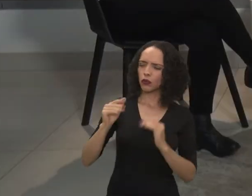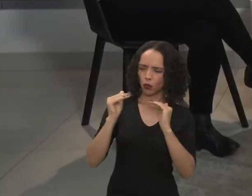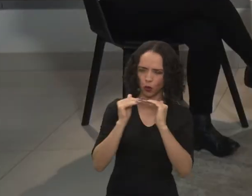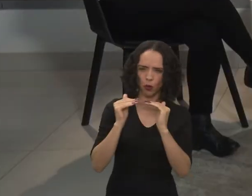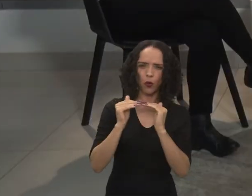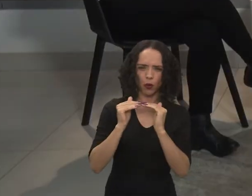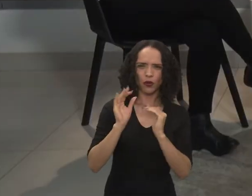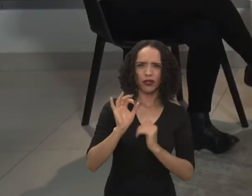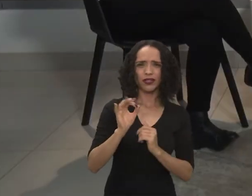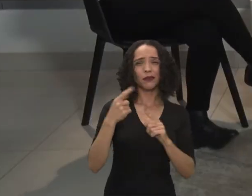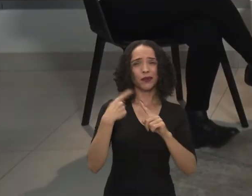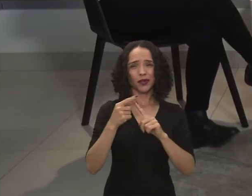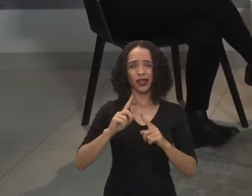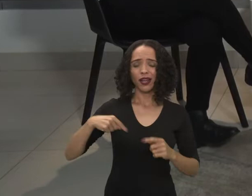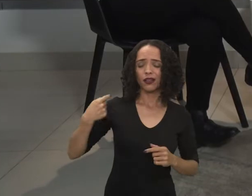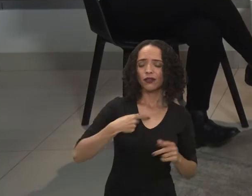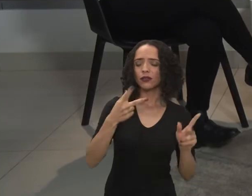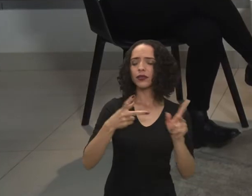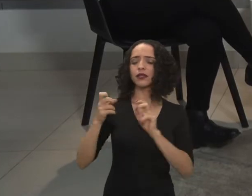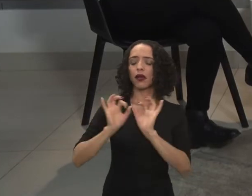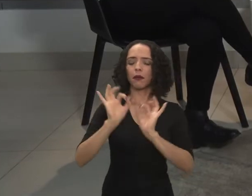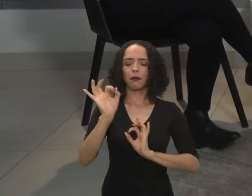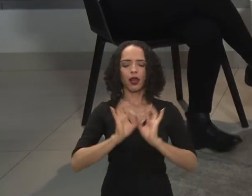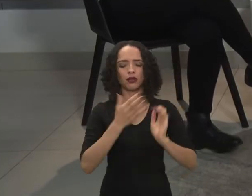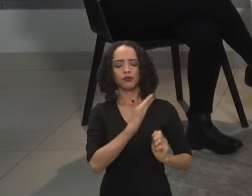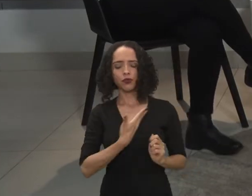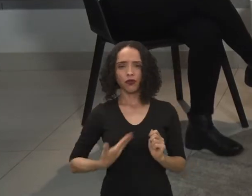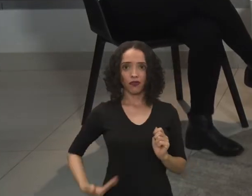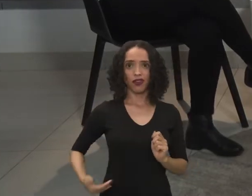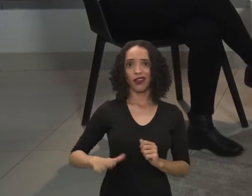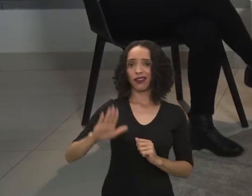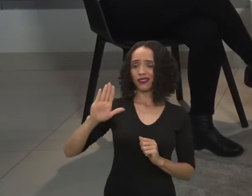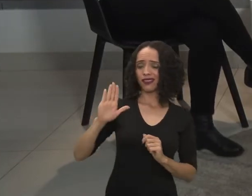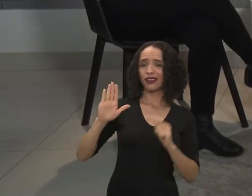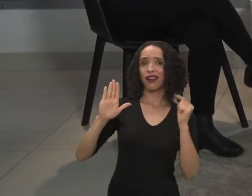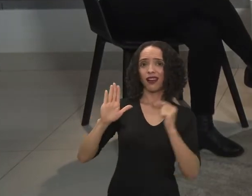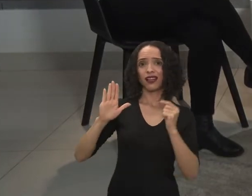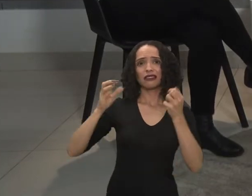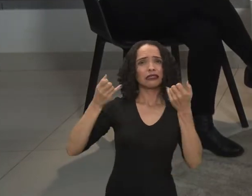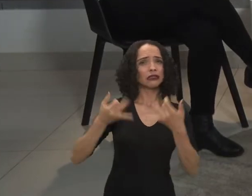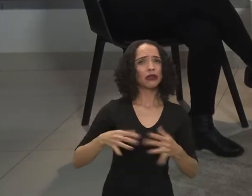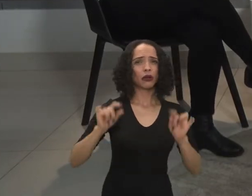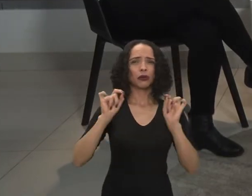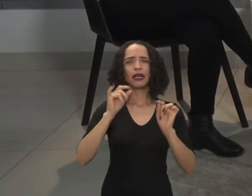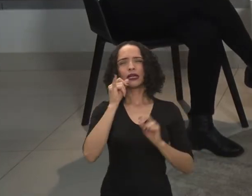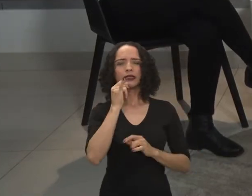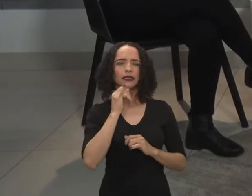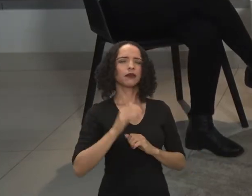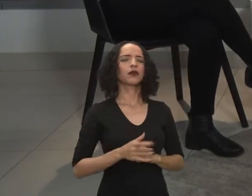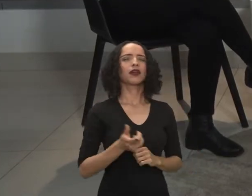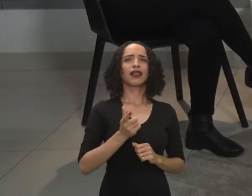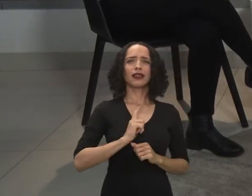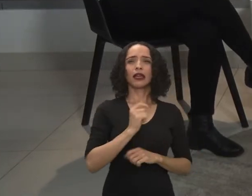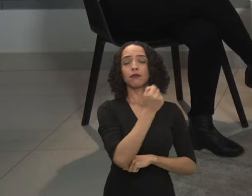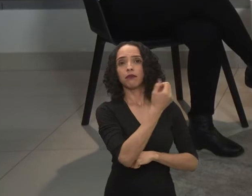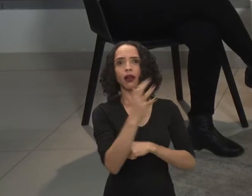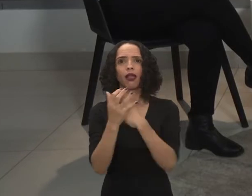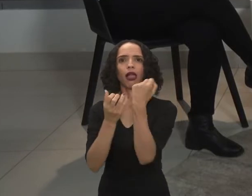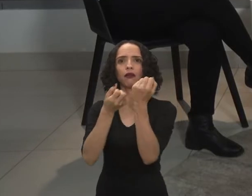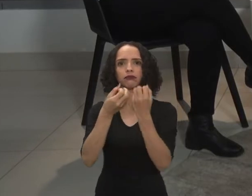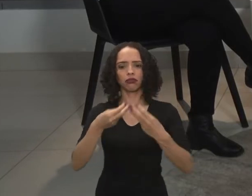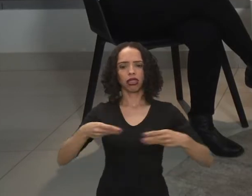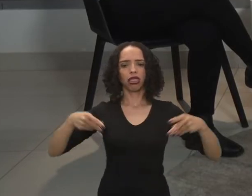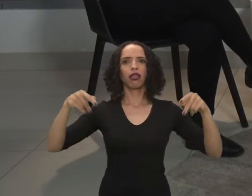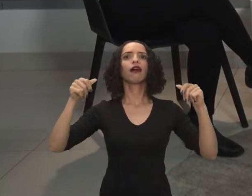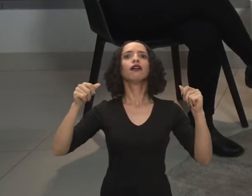Quando a gente lê o plano de governo da maior parte dos candidatos, há questões como combater o desmatamento, mas não há,